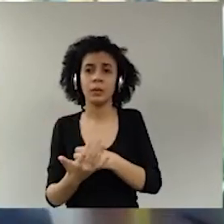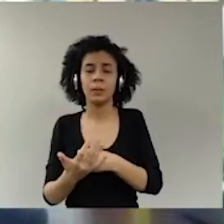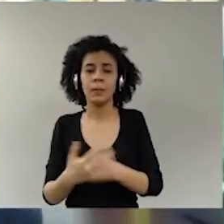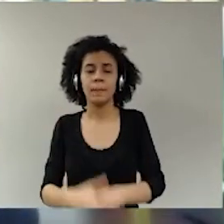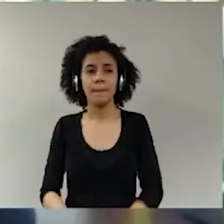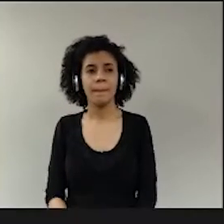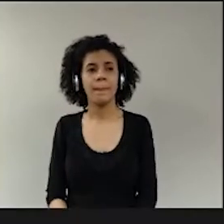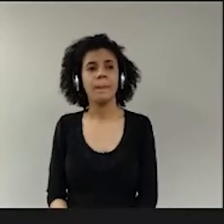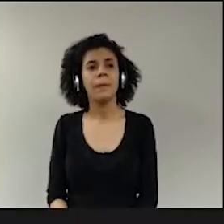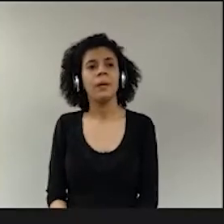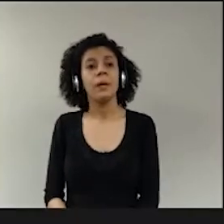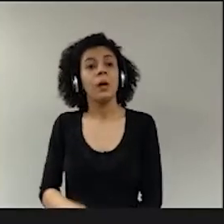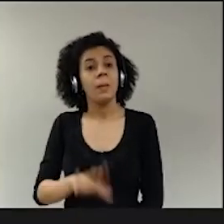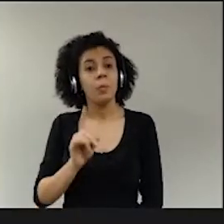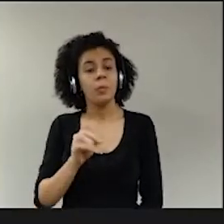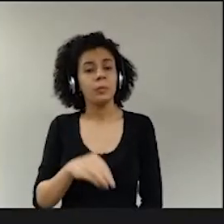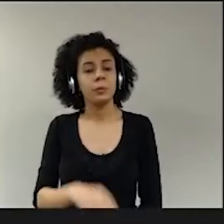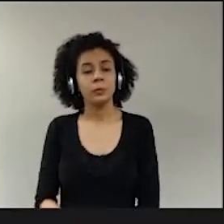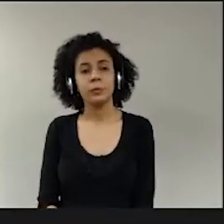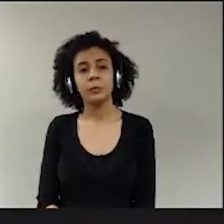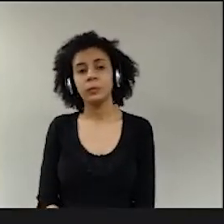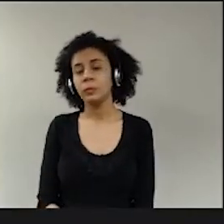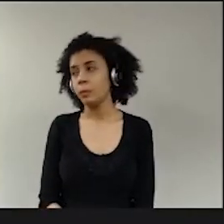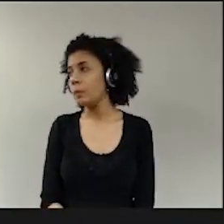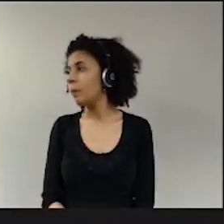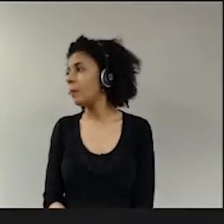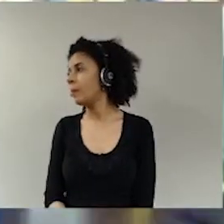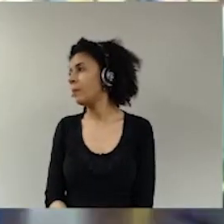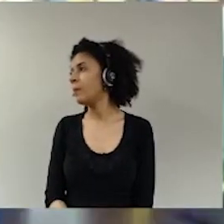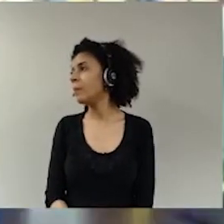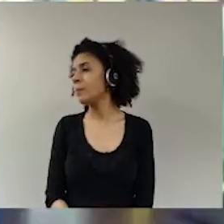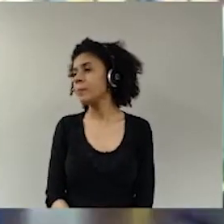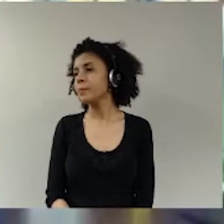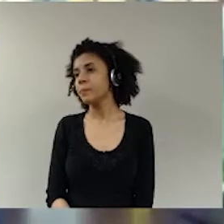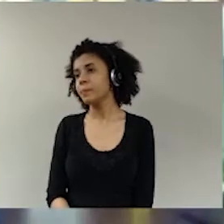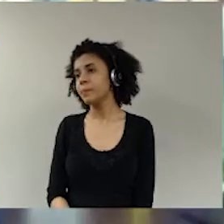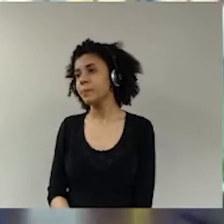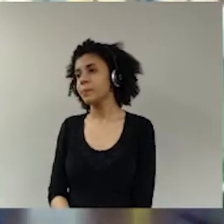Assim, tem mais um minuto. Tem mais um minuto?